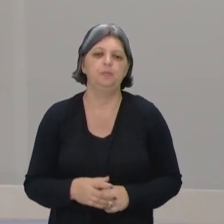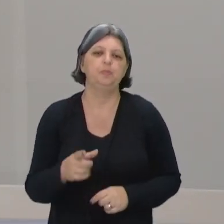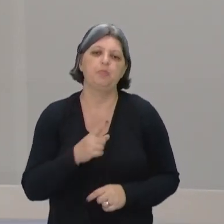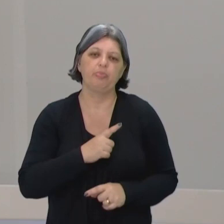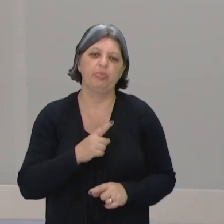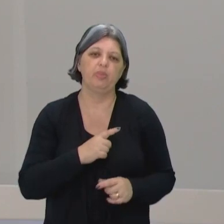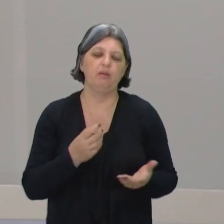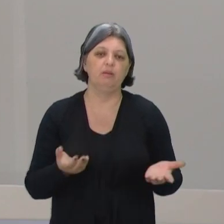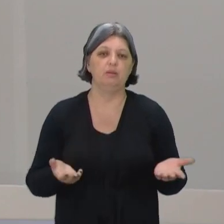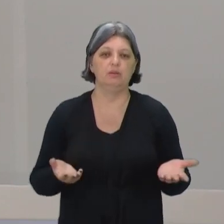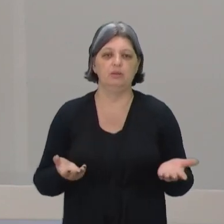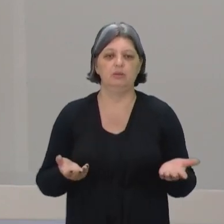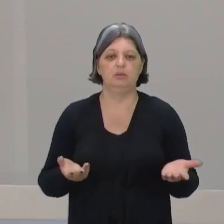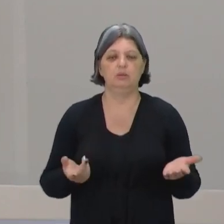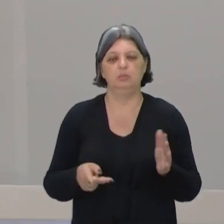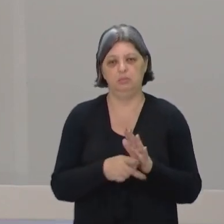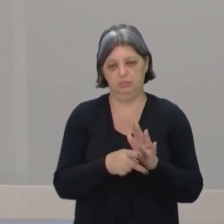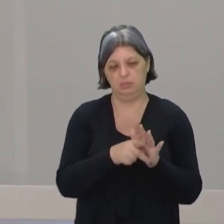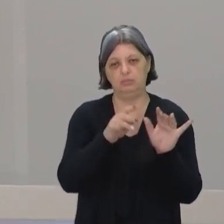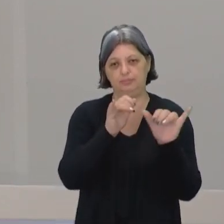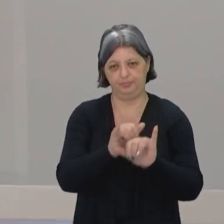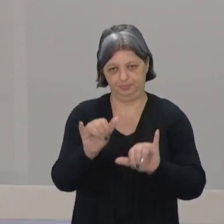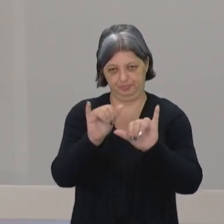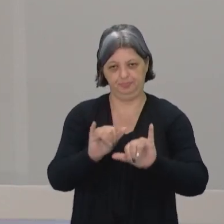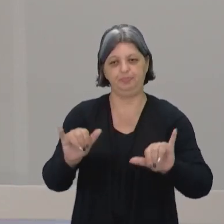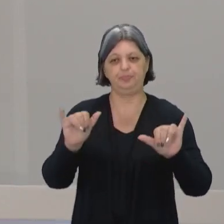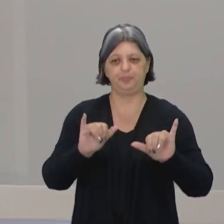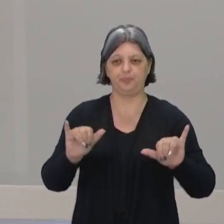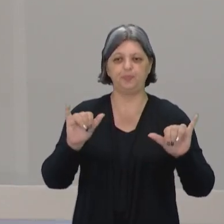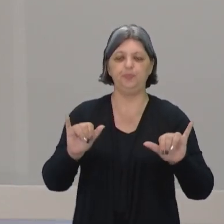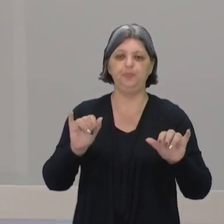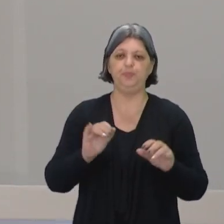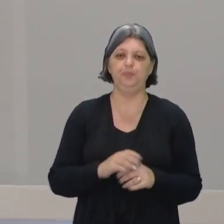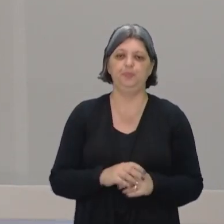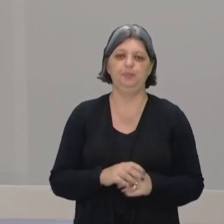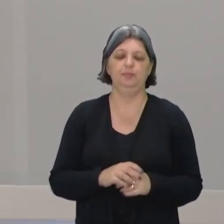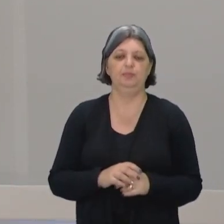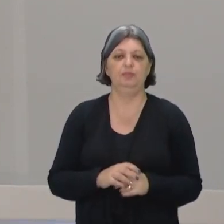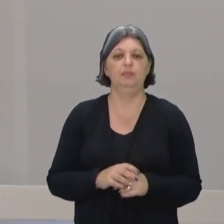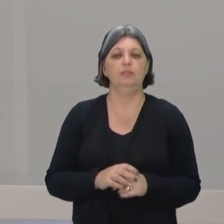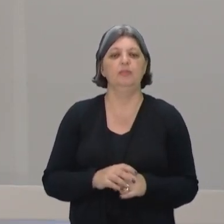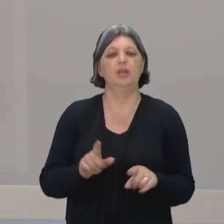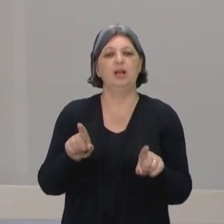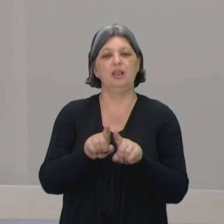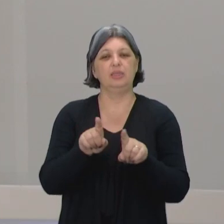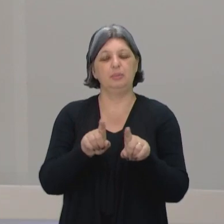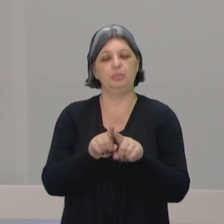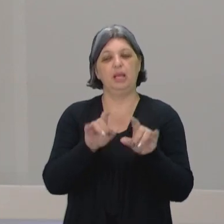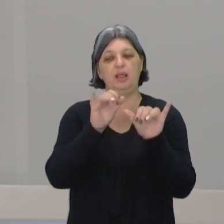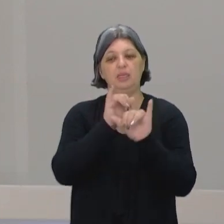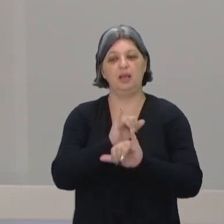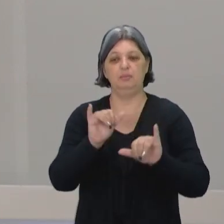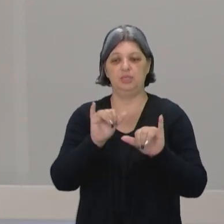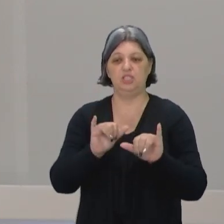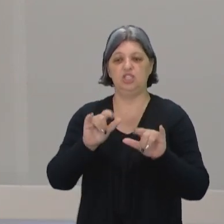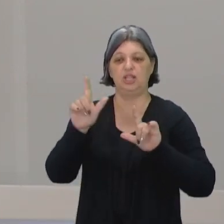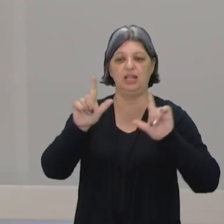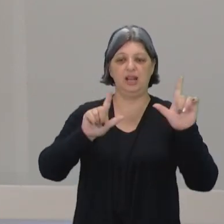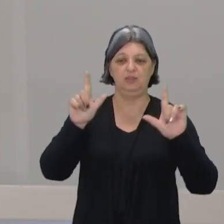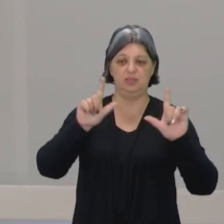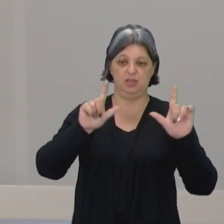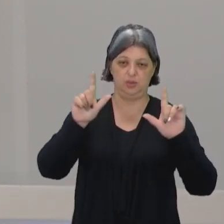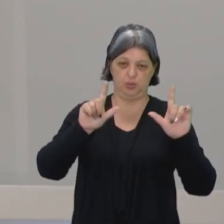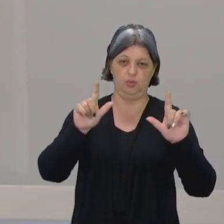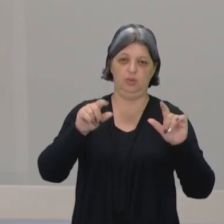uns aí que circulam, né, em maior quantidade. E da mídia também aí, da TV, tem